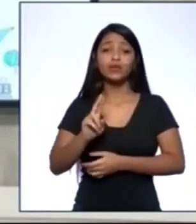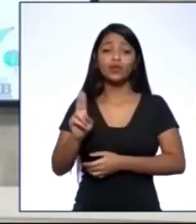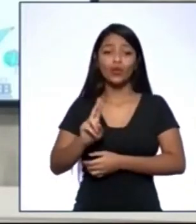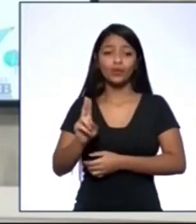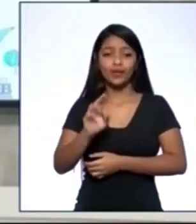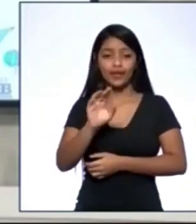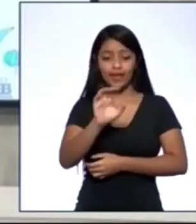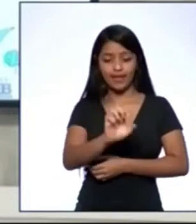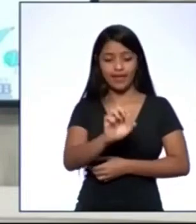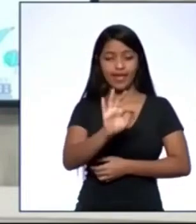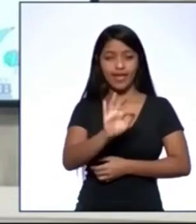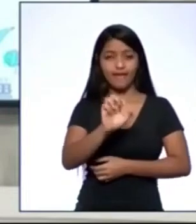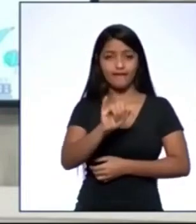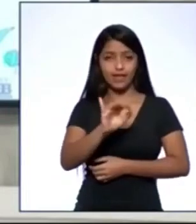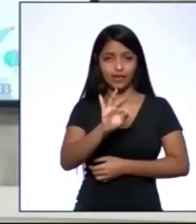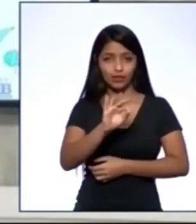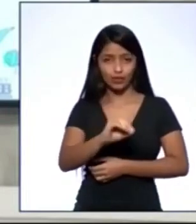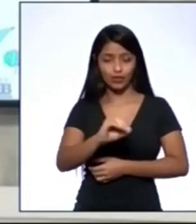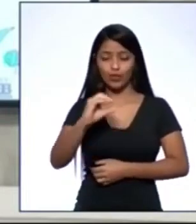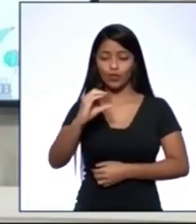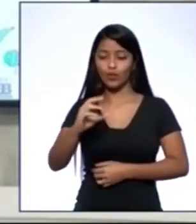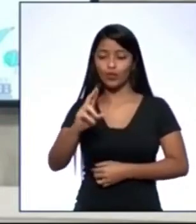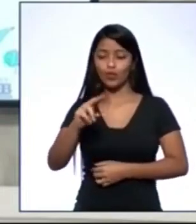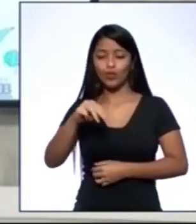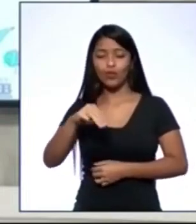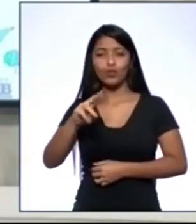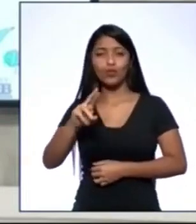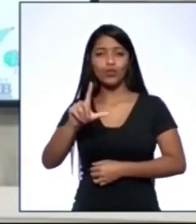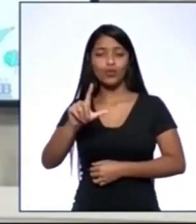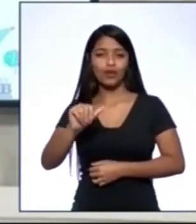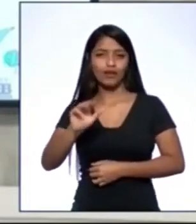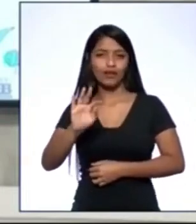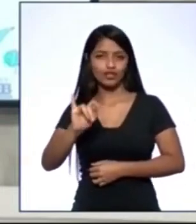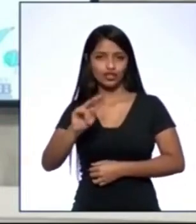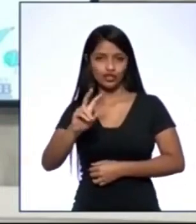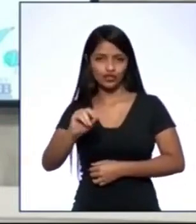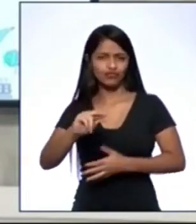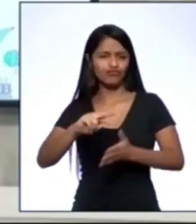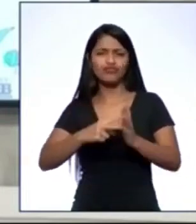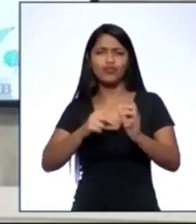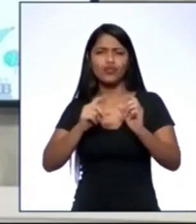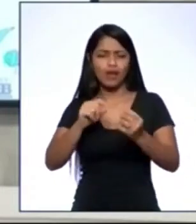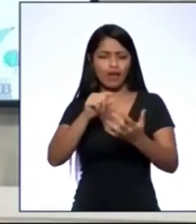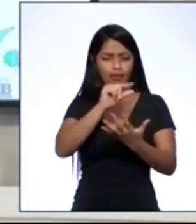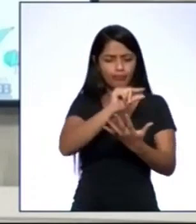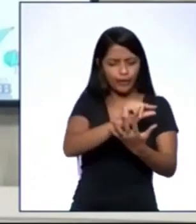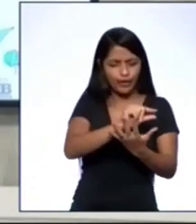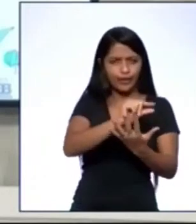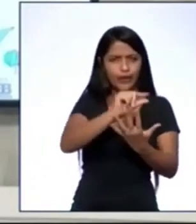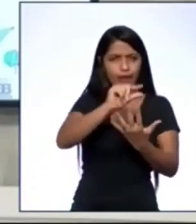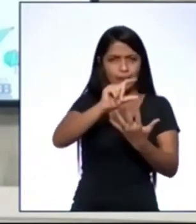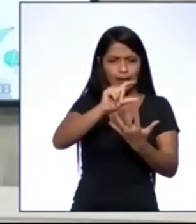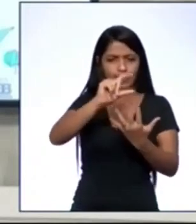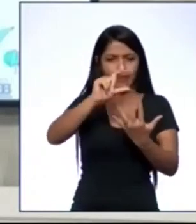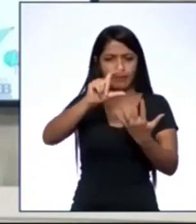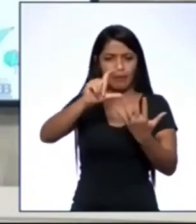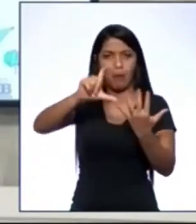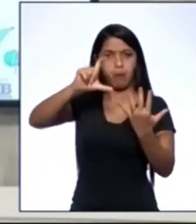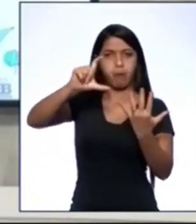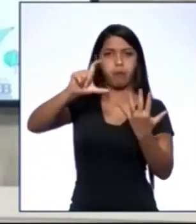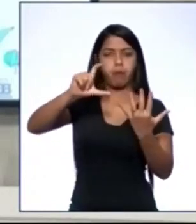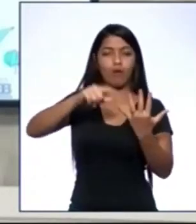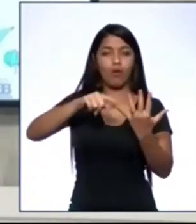cumulativo. Efeito cumulativo, vai se acumulando ao longo dos níveis tróficos. É isso que você